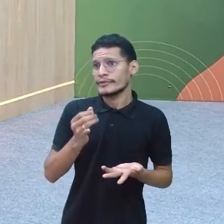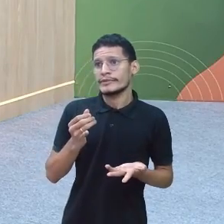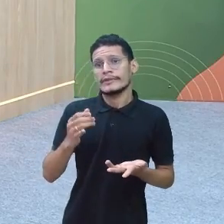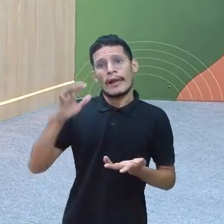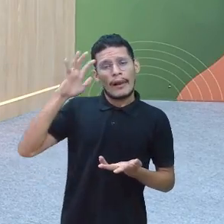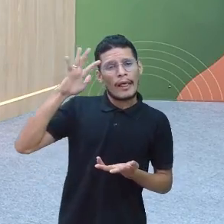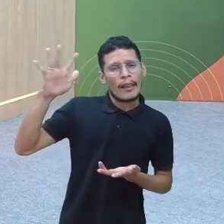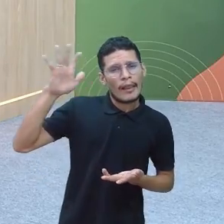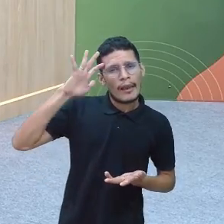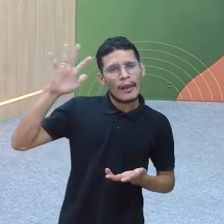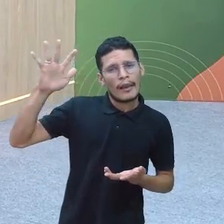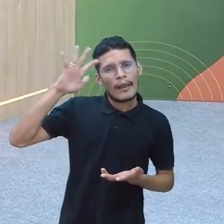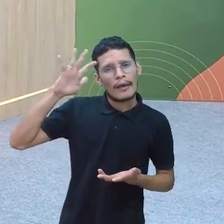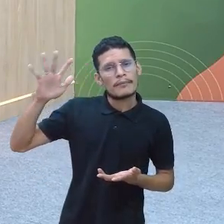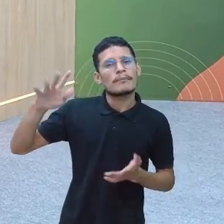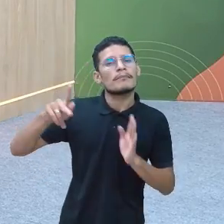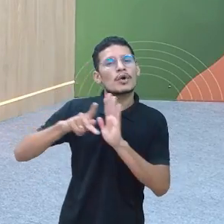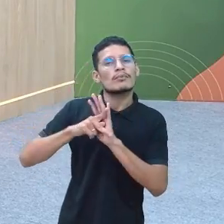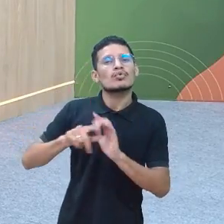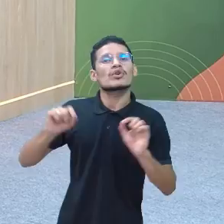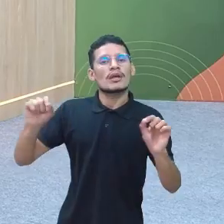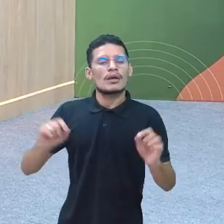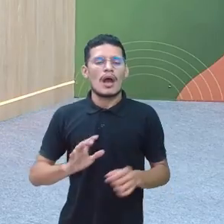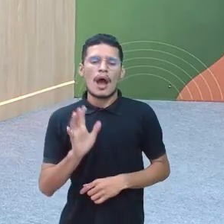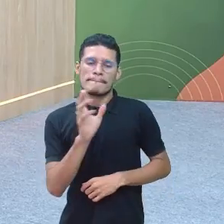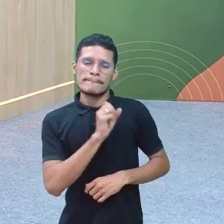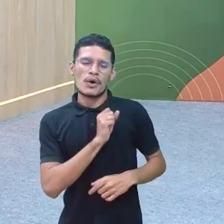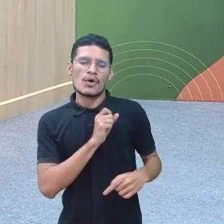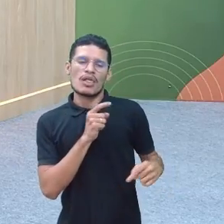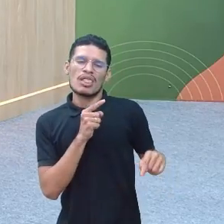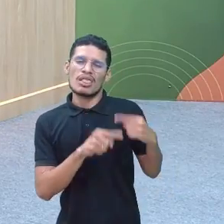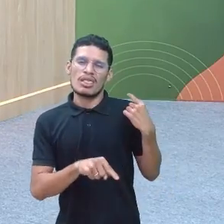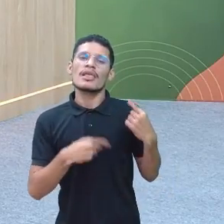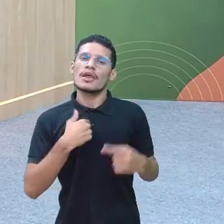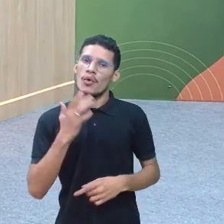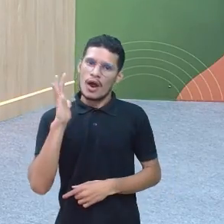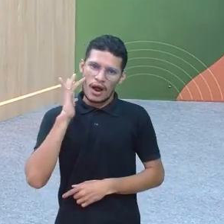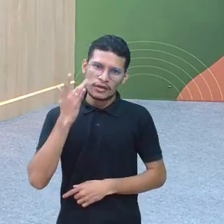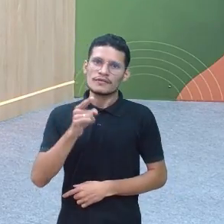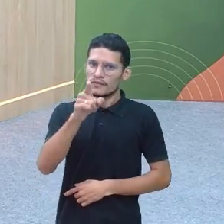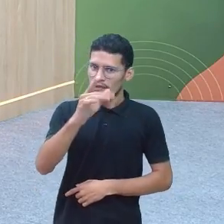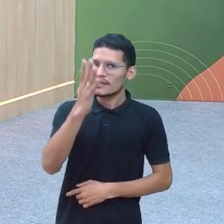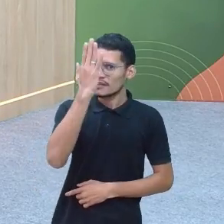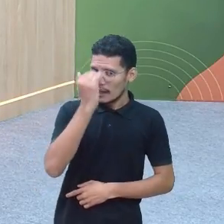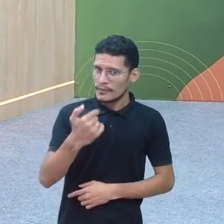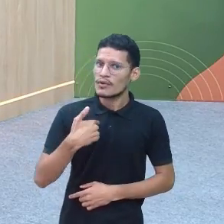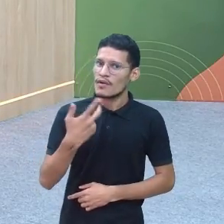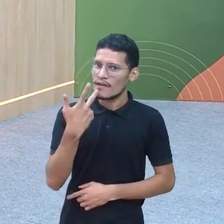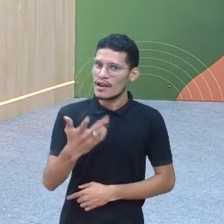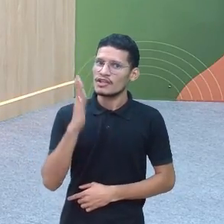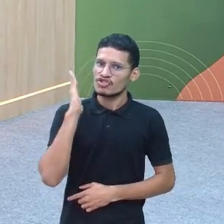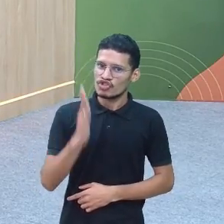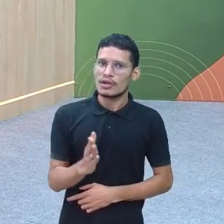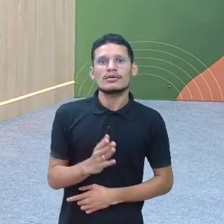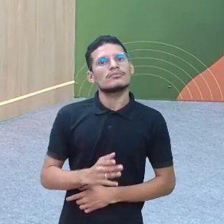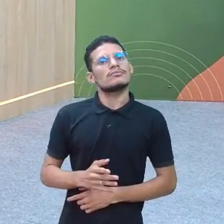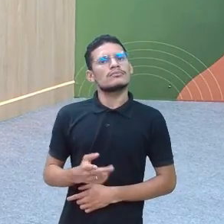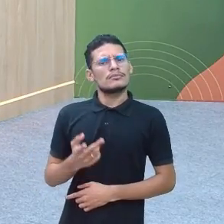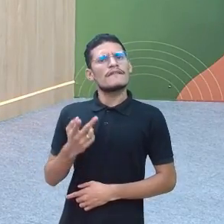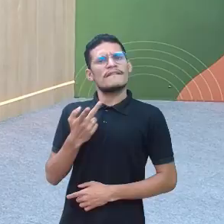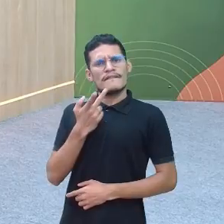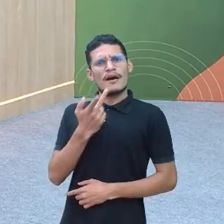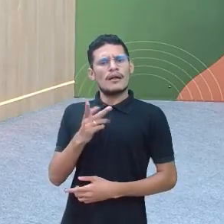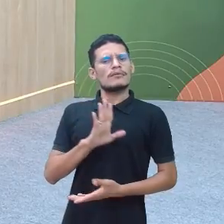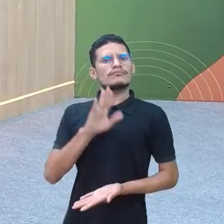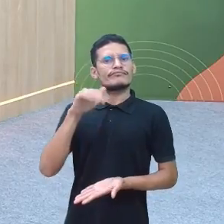desilusões amorosas, né? Eu acho que tu sabe qual é que eu estou falando. Ele vai falar muito aqui. E